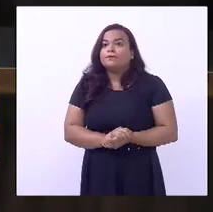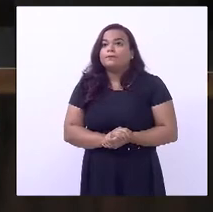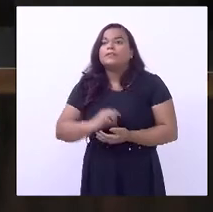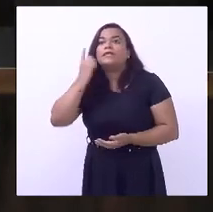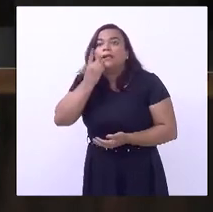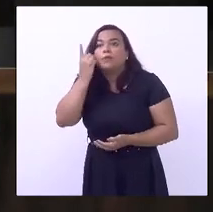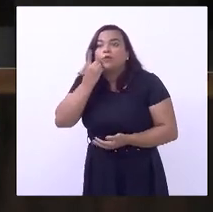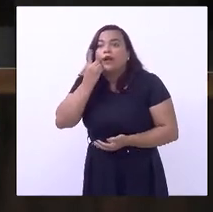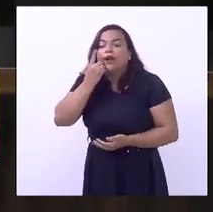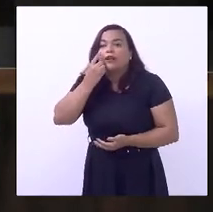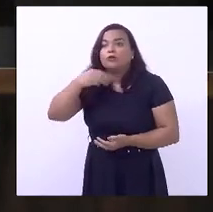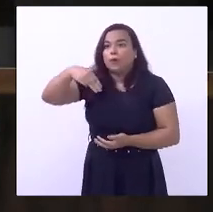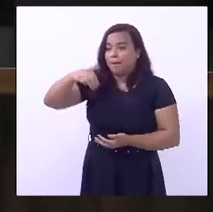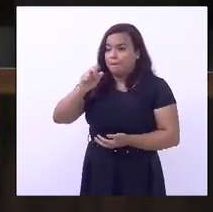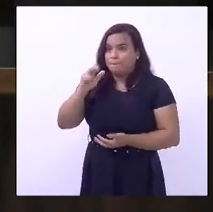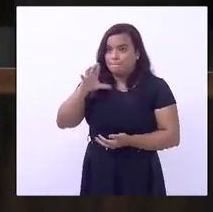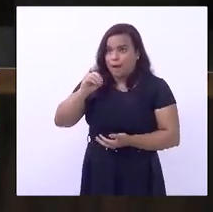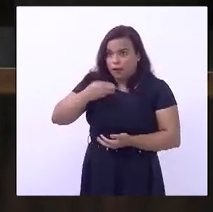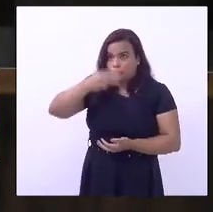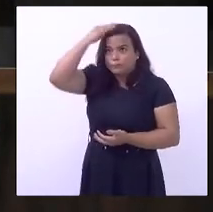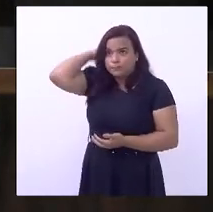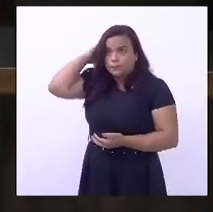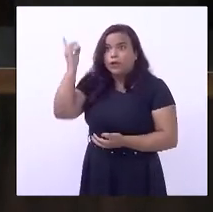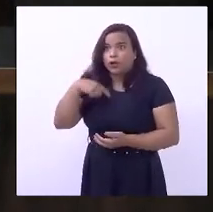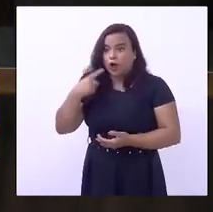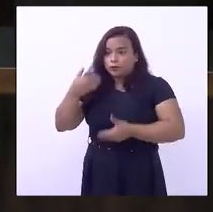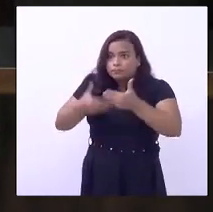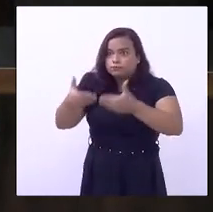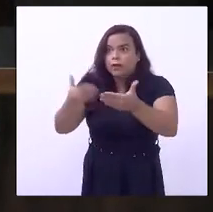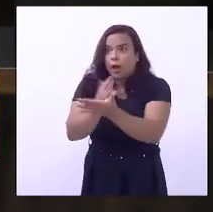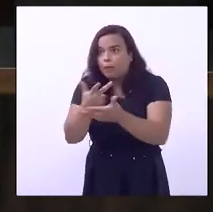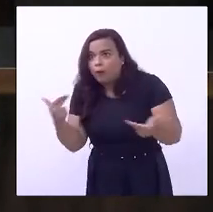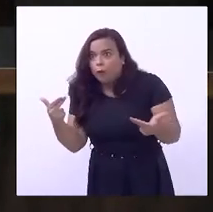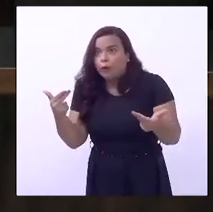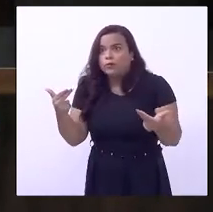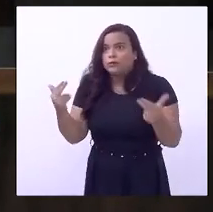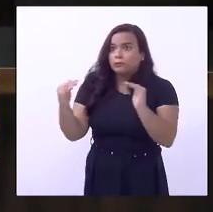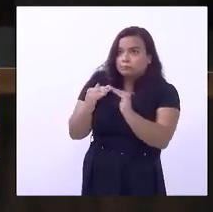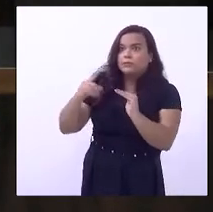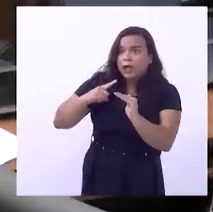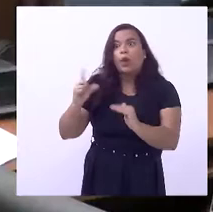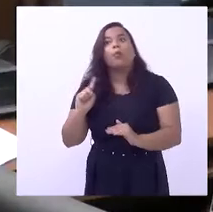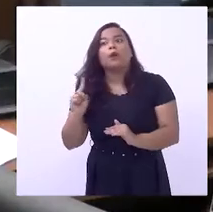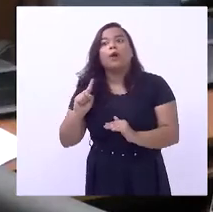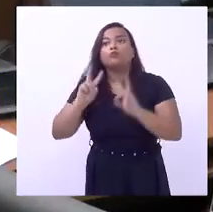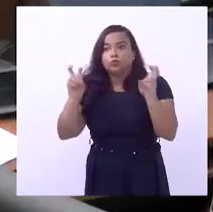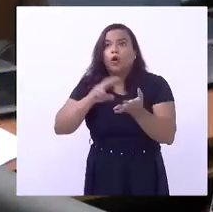Deputado Márcio, avançamos algo em relação aos vetos, não?